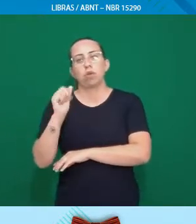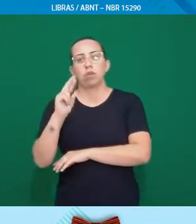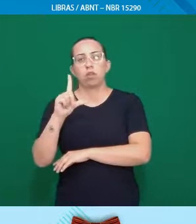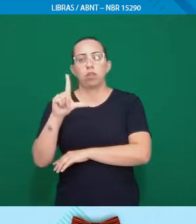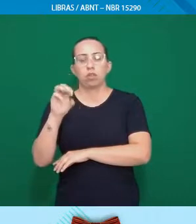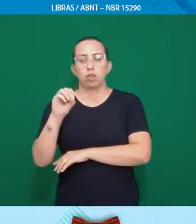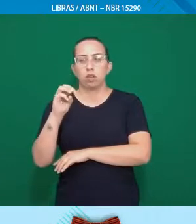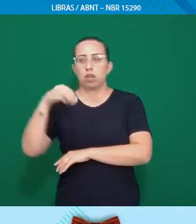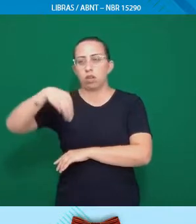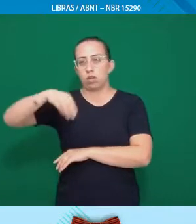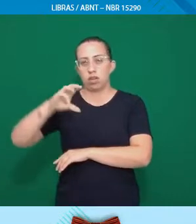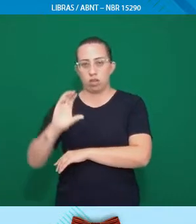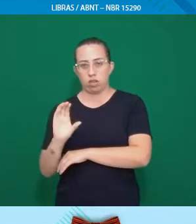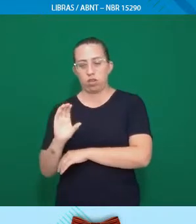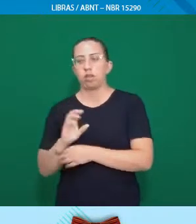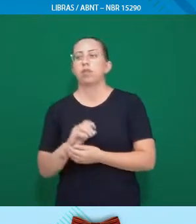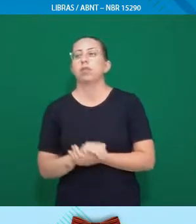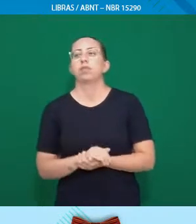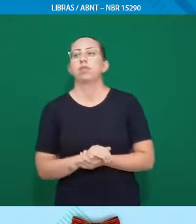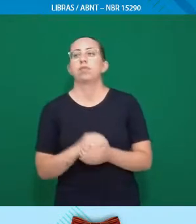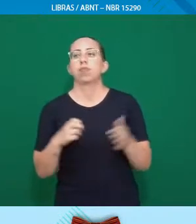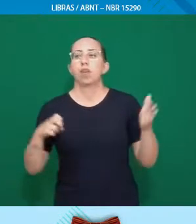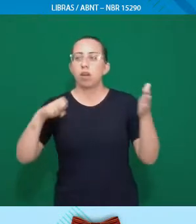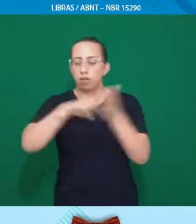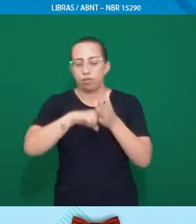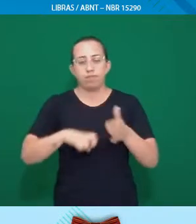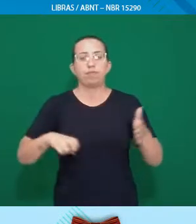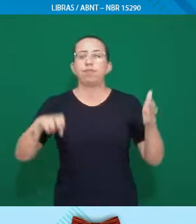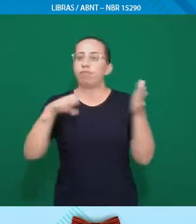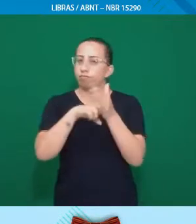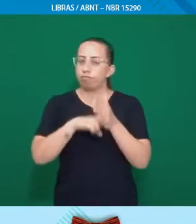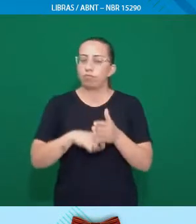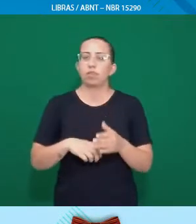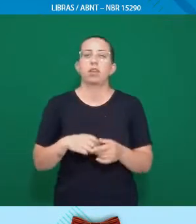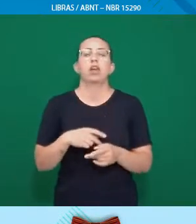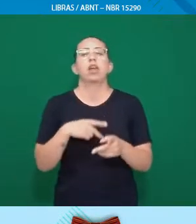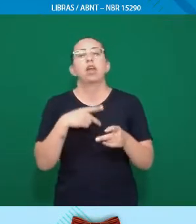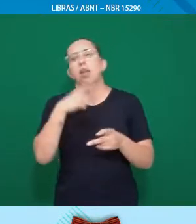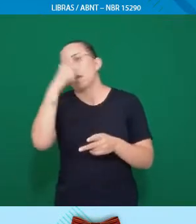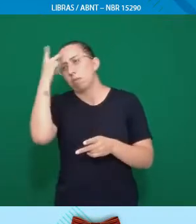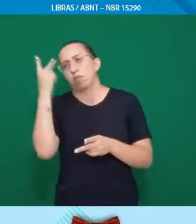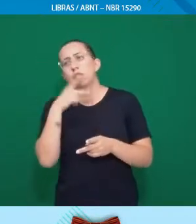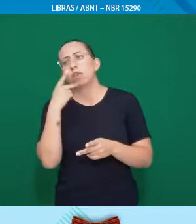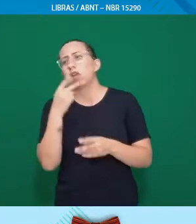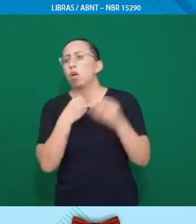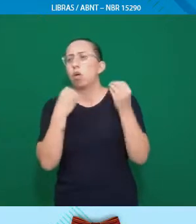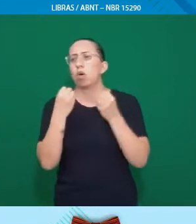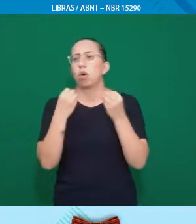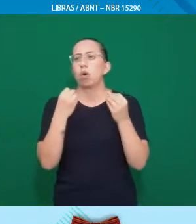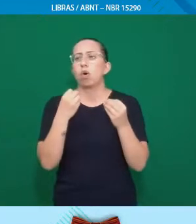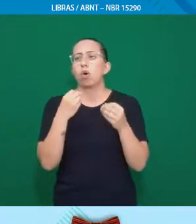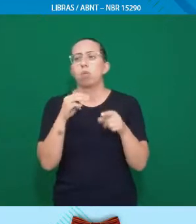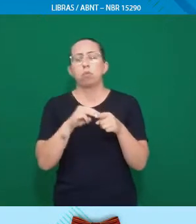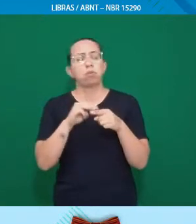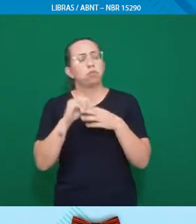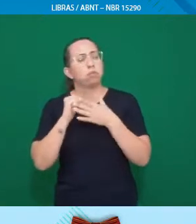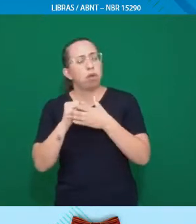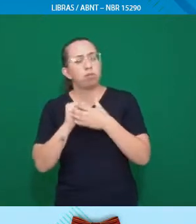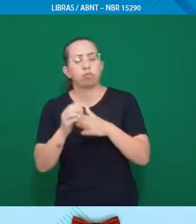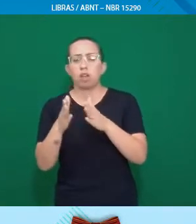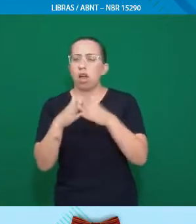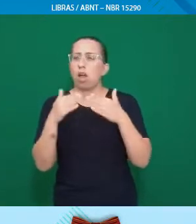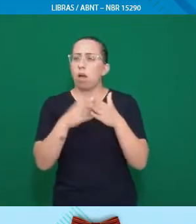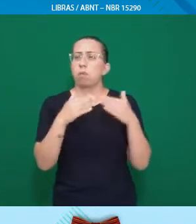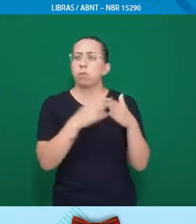aconteceram vários acidentes no final de semana mesmo colega Rogério e até a município passou 19 esse ano será que não tem como município fazer uma intervenção